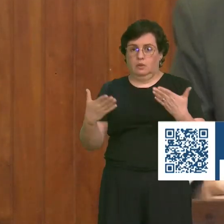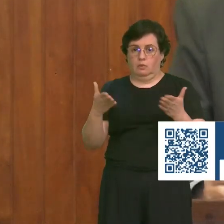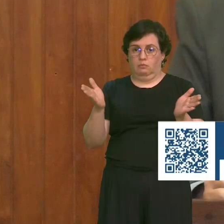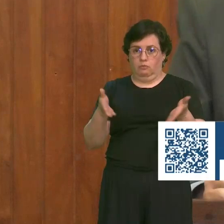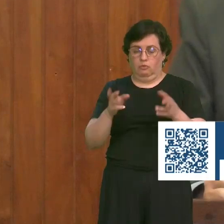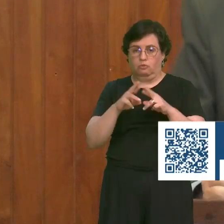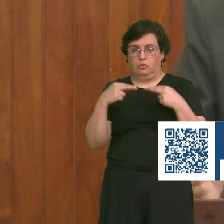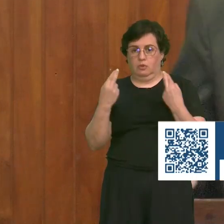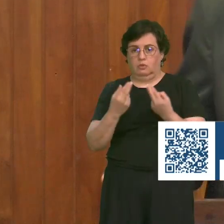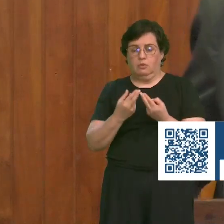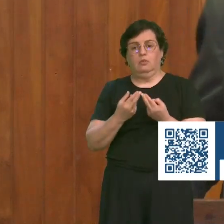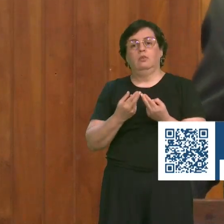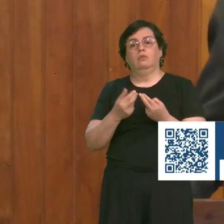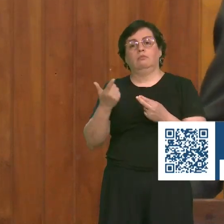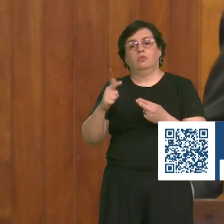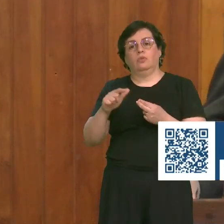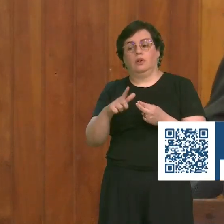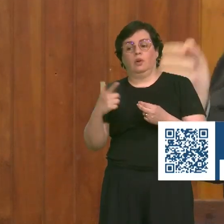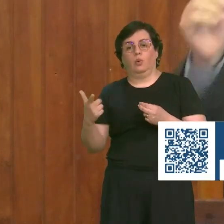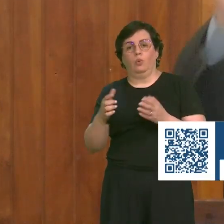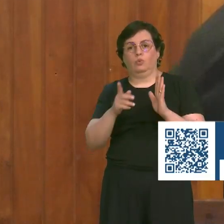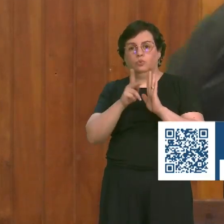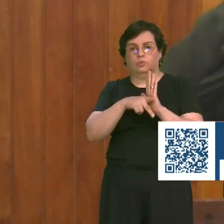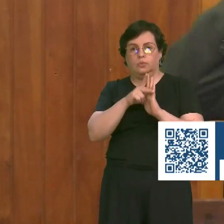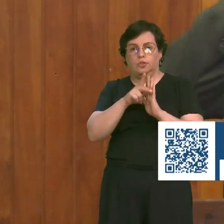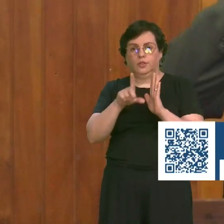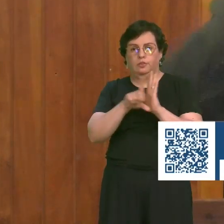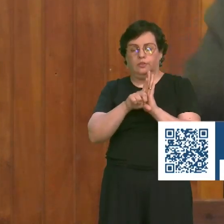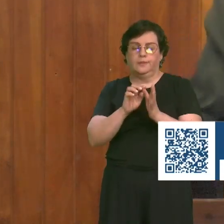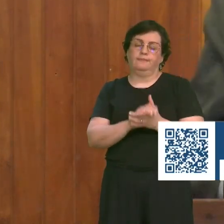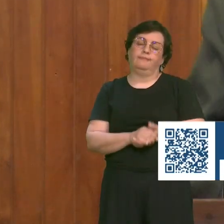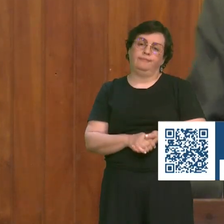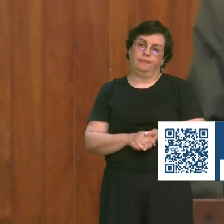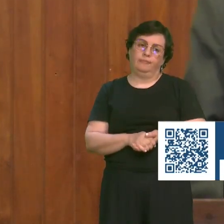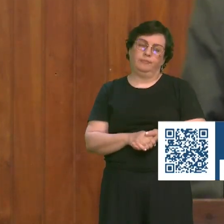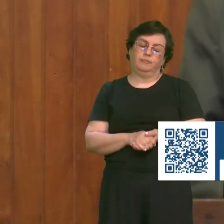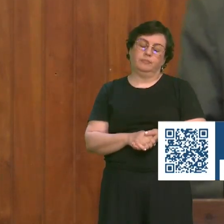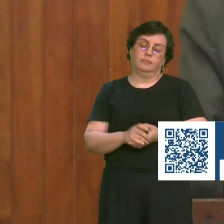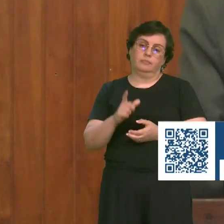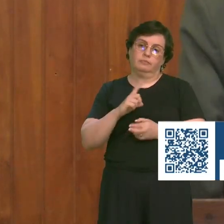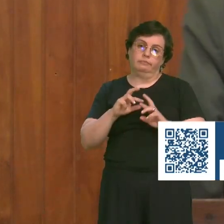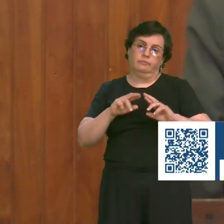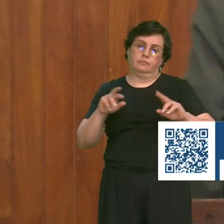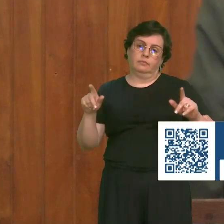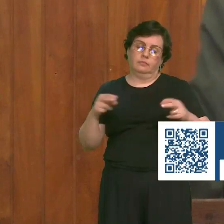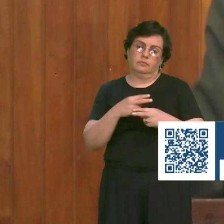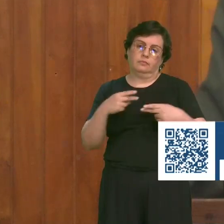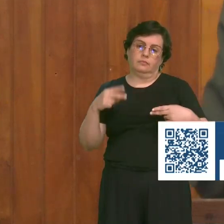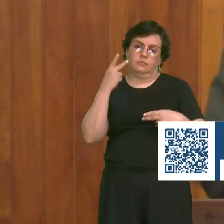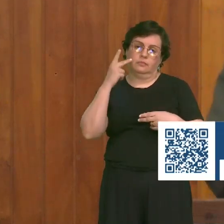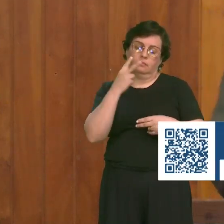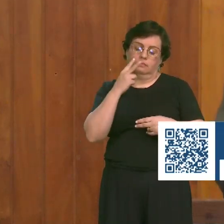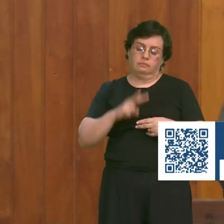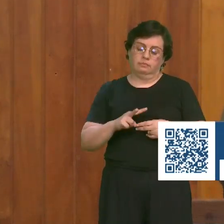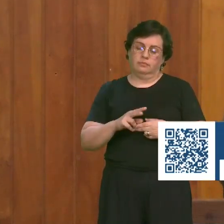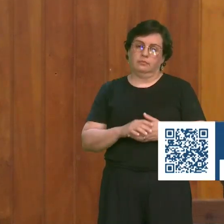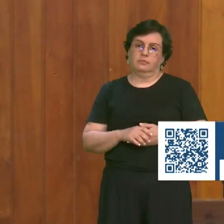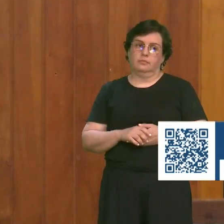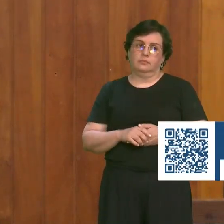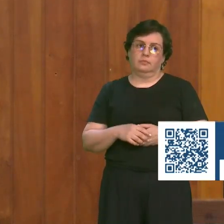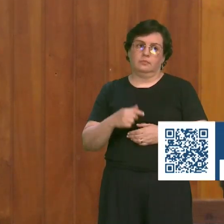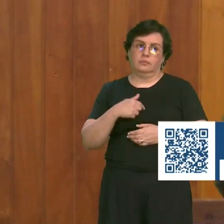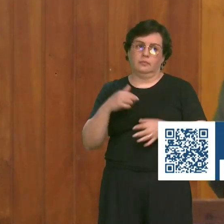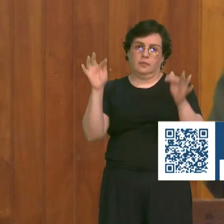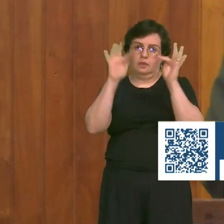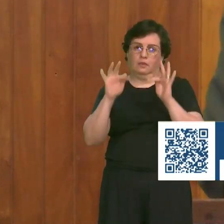projetos tem só esse dado a sua importância relevância nós temos aqui uma série de questões para observar e